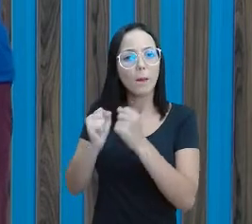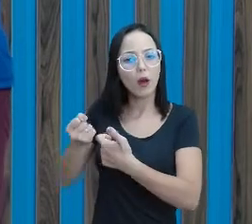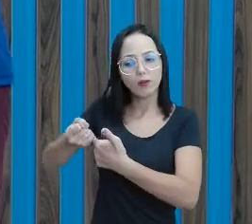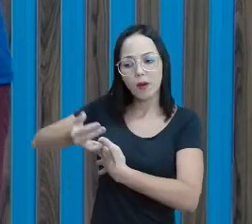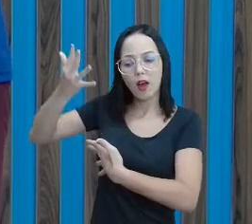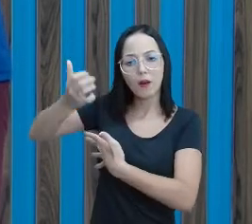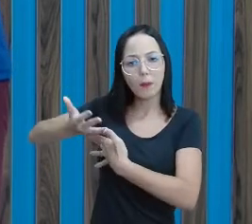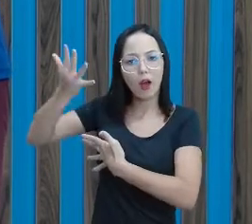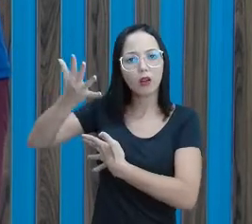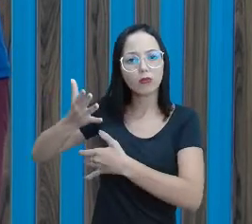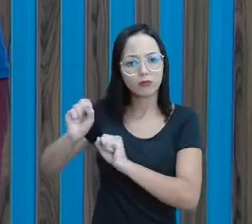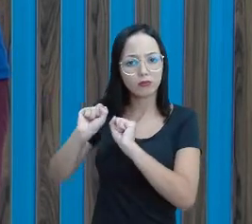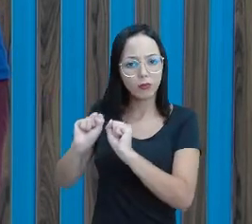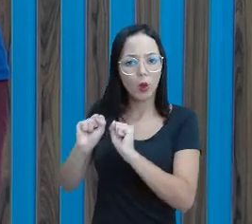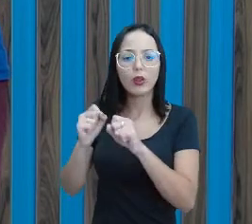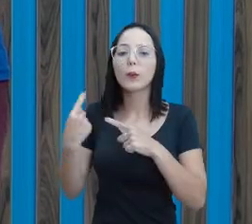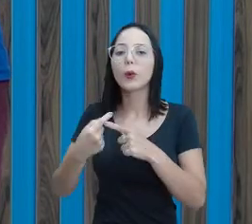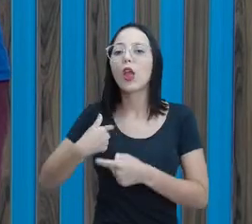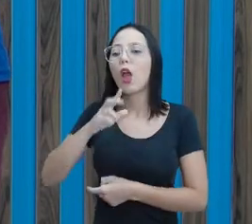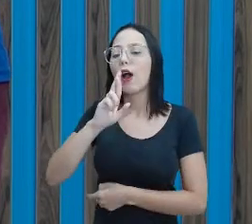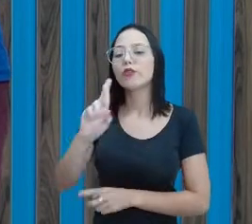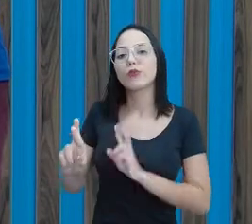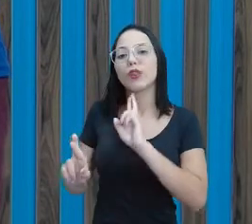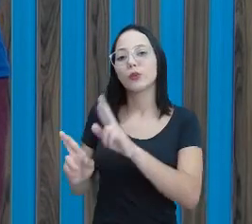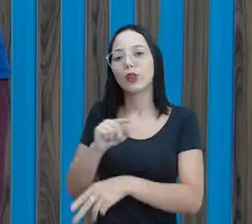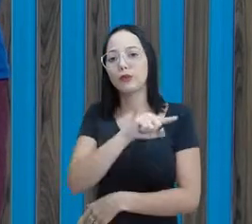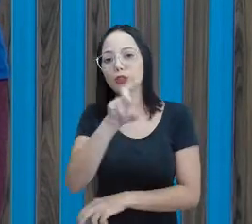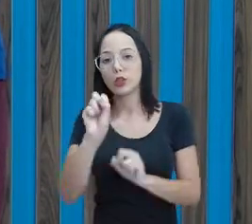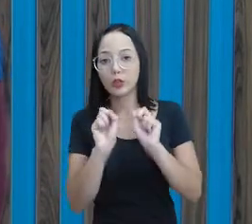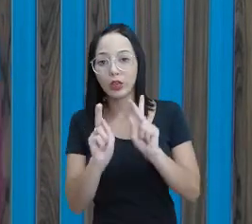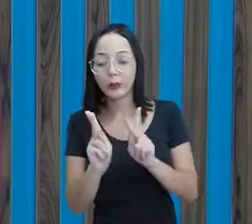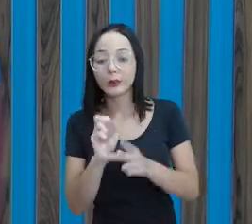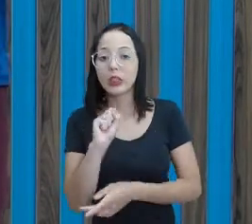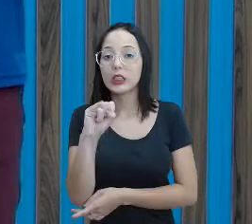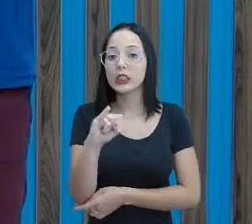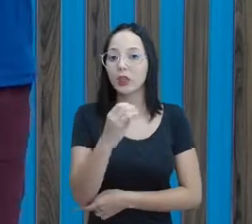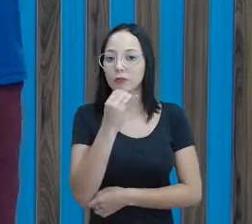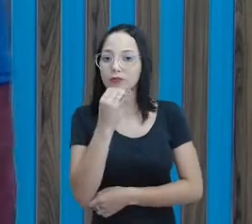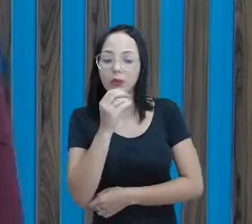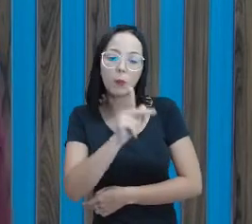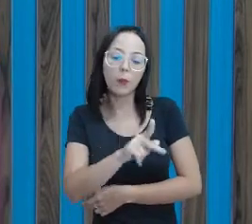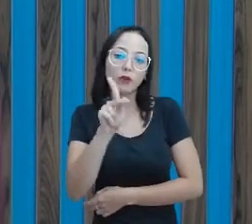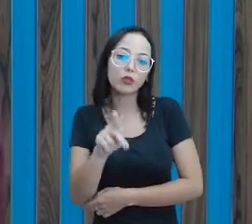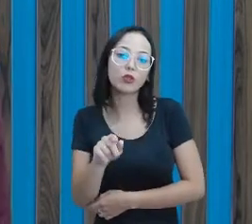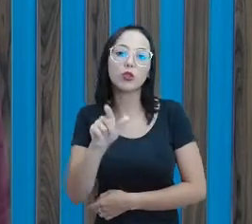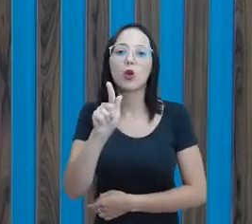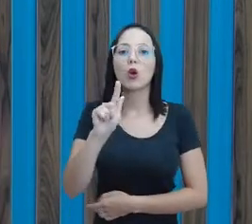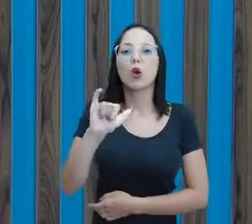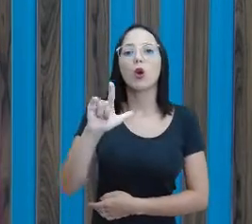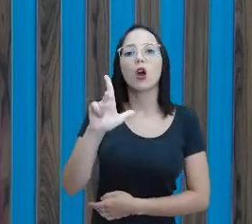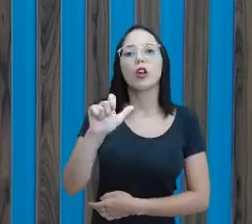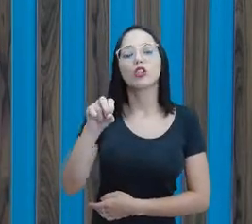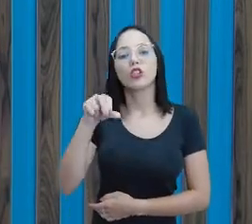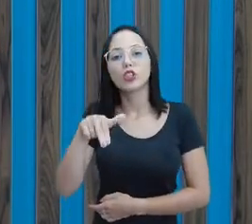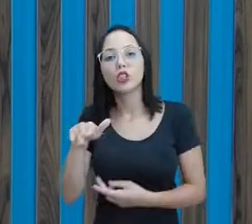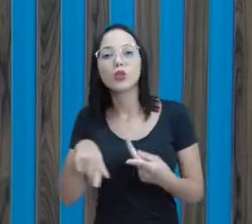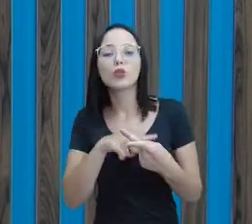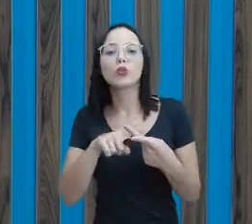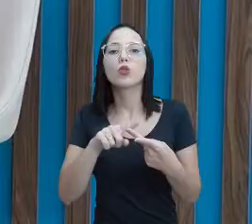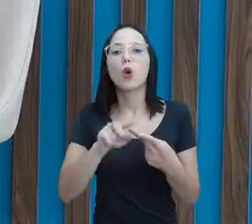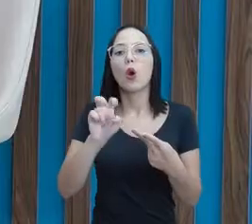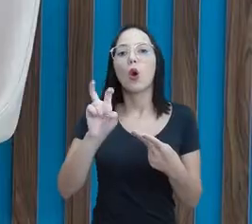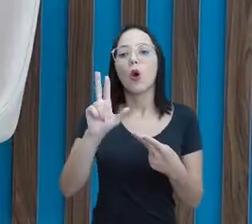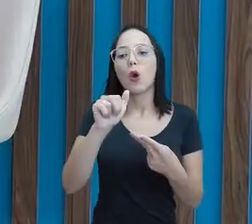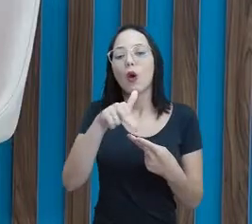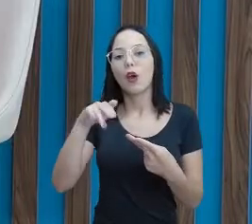ficar certo, tá? Vai ser respondida, tá? Se caso professor Gilson, professor Lami, professora Vanessa e